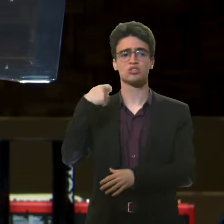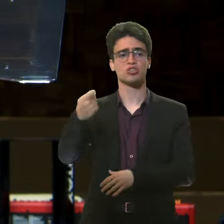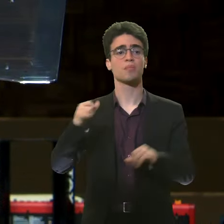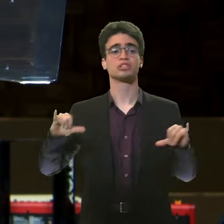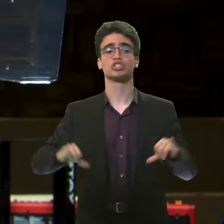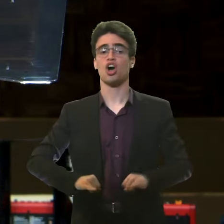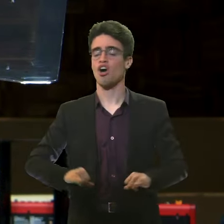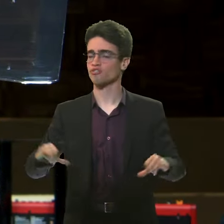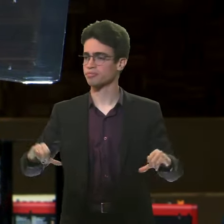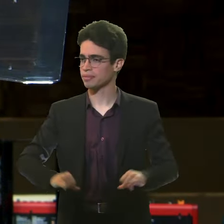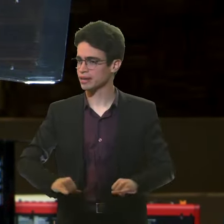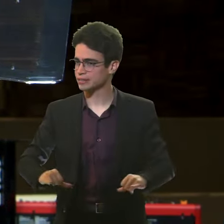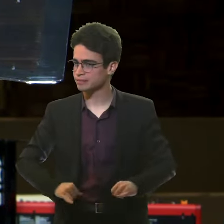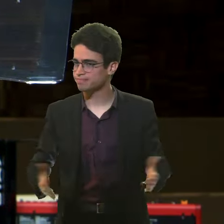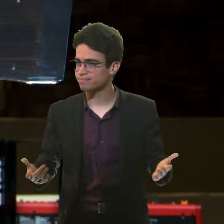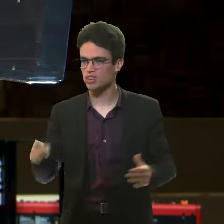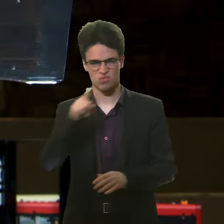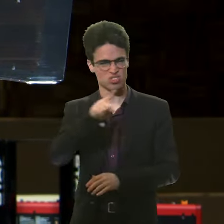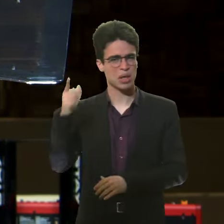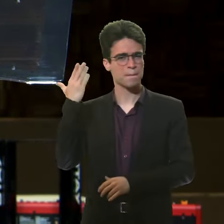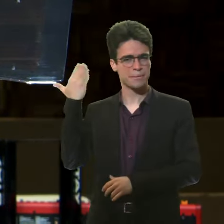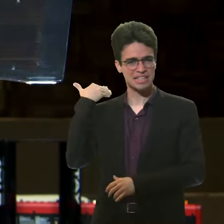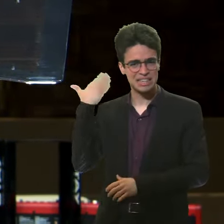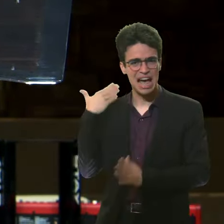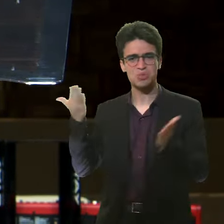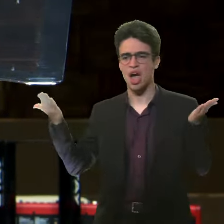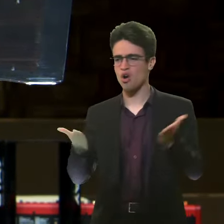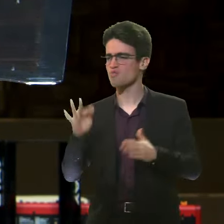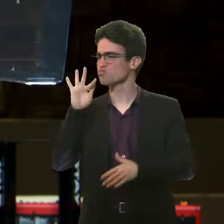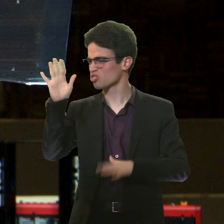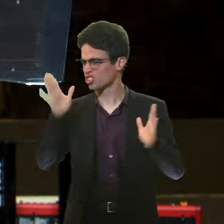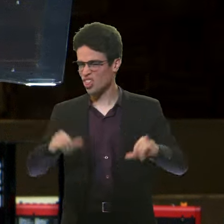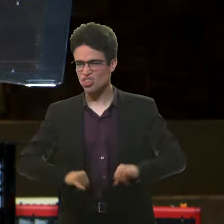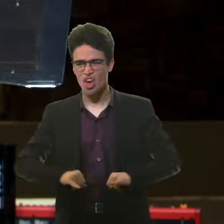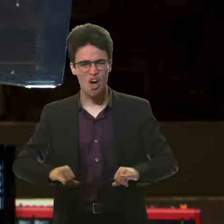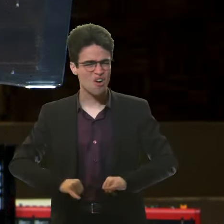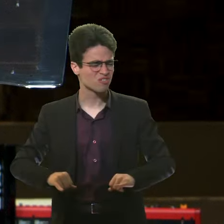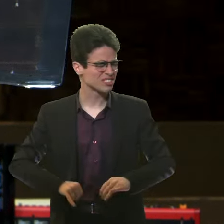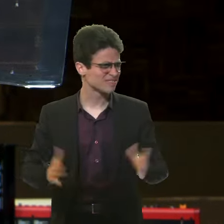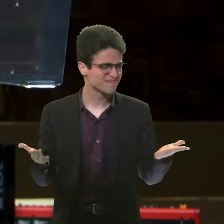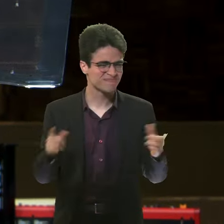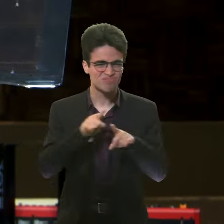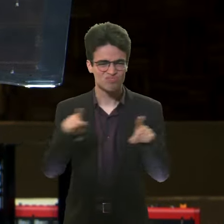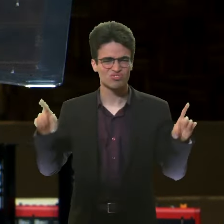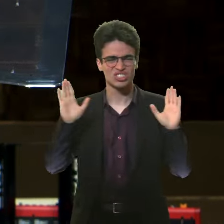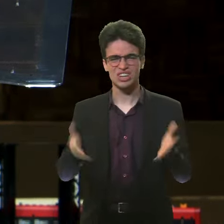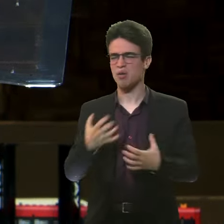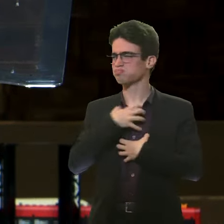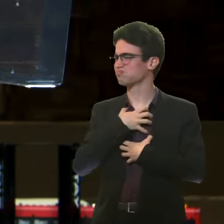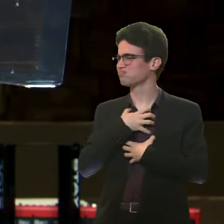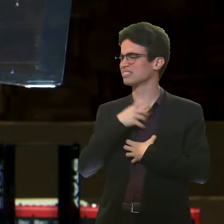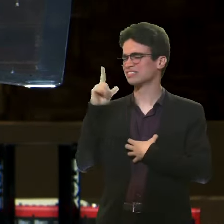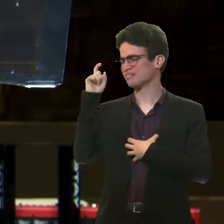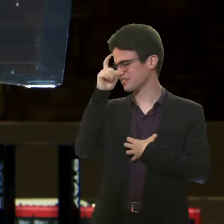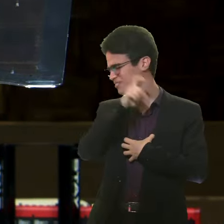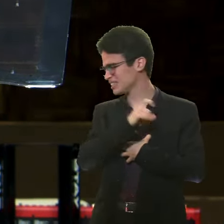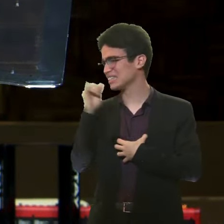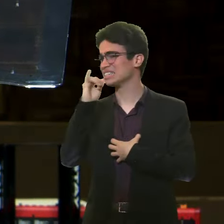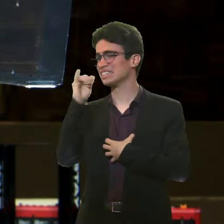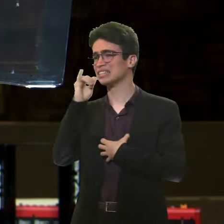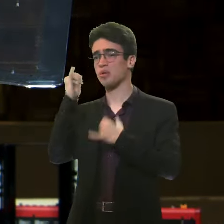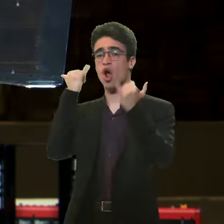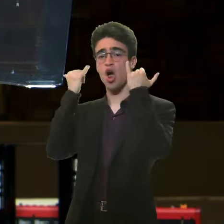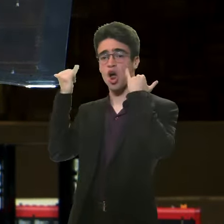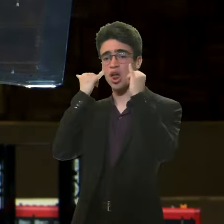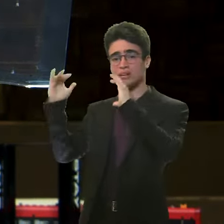Quantos sofrem, já sofreram ou estão sofrendo aqui? Levanta a mão. Você tem momentos difíceis, de desânimo, que chega uma má notícia,